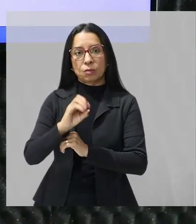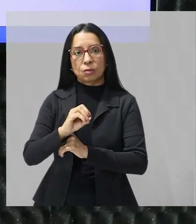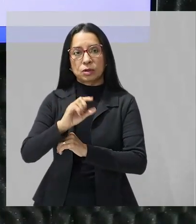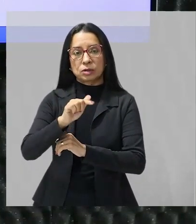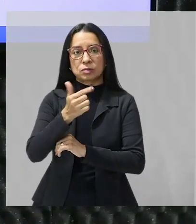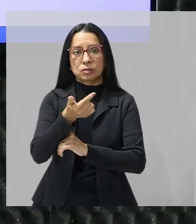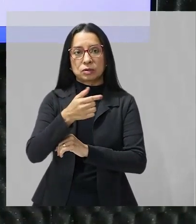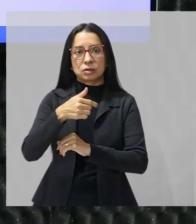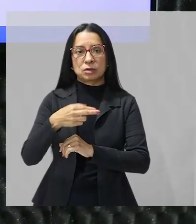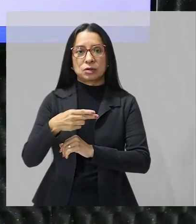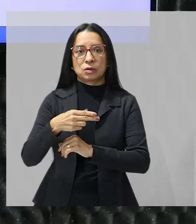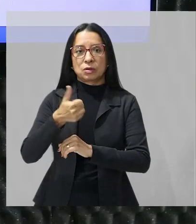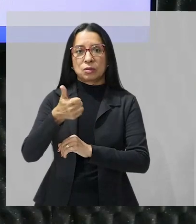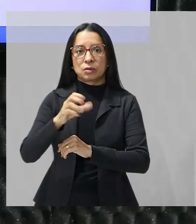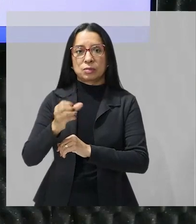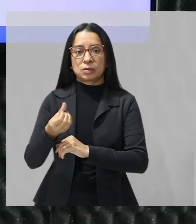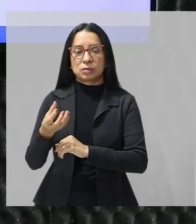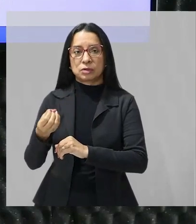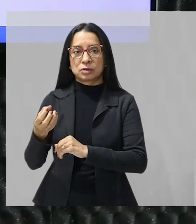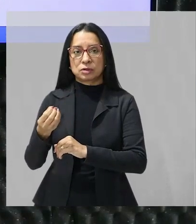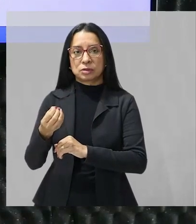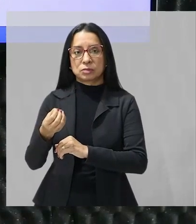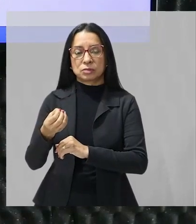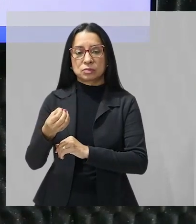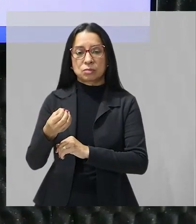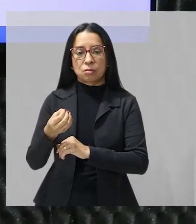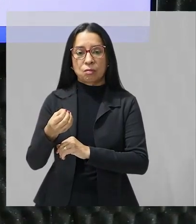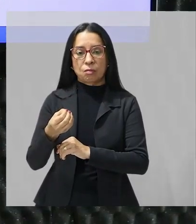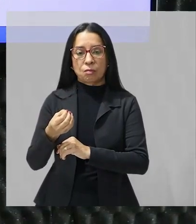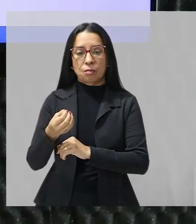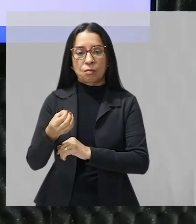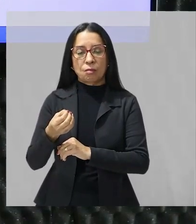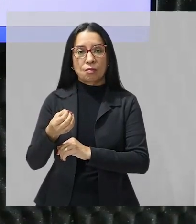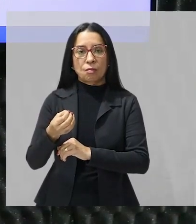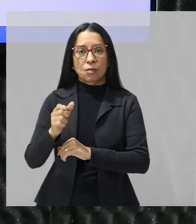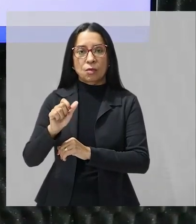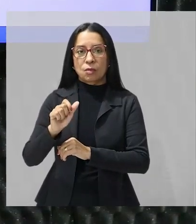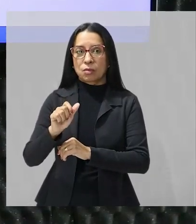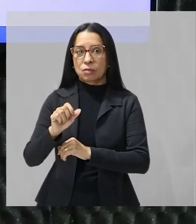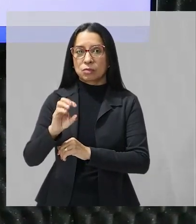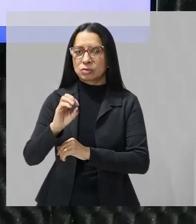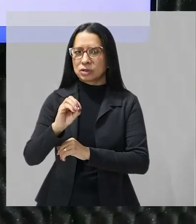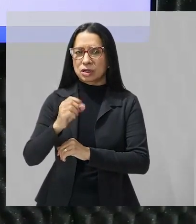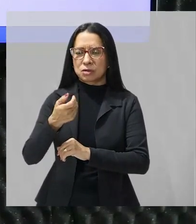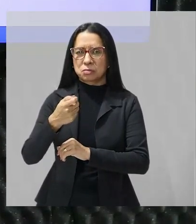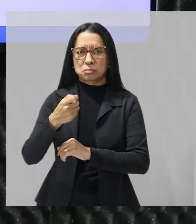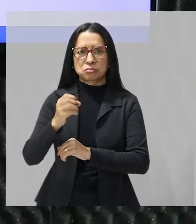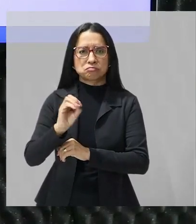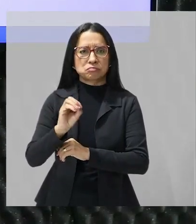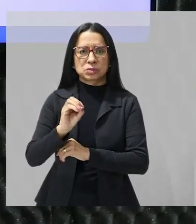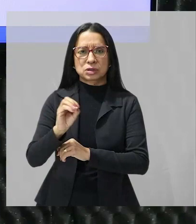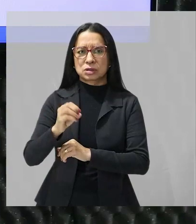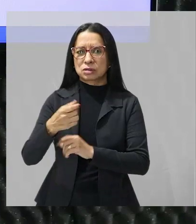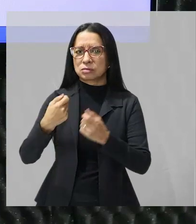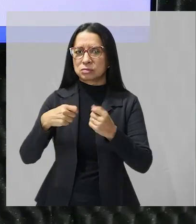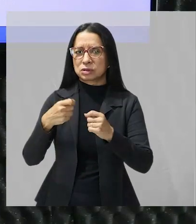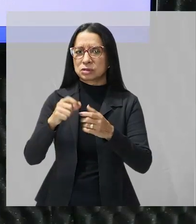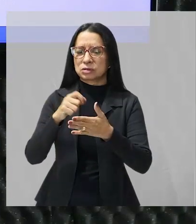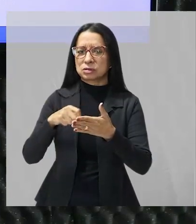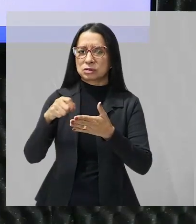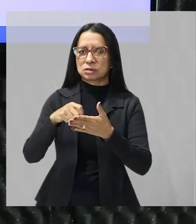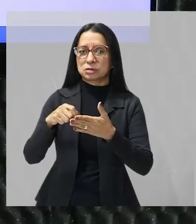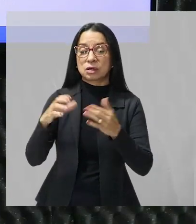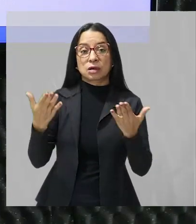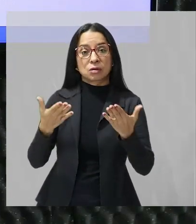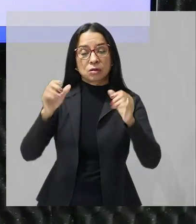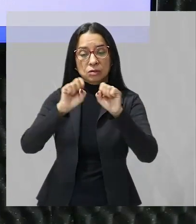ao quadrado ficou 1.600, tá? E esse 0 aqui já não precisou mais ser escrito, então eu já estou nesse sistema